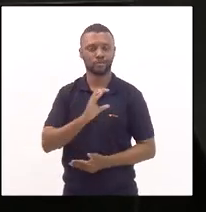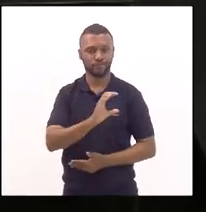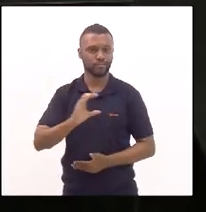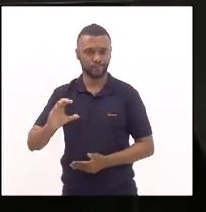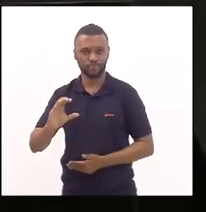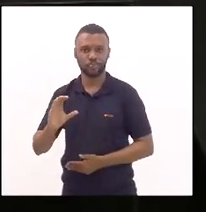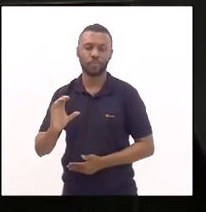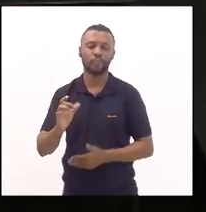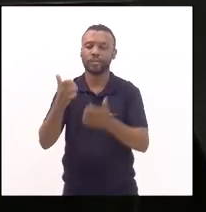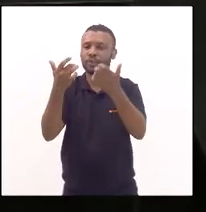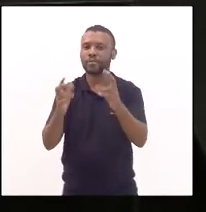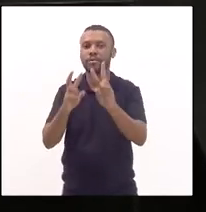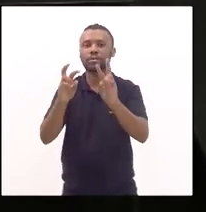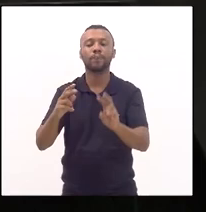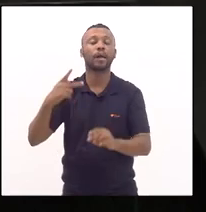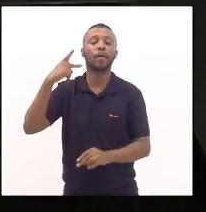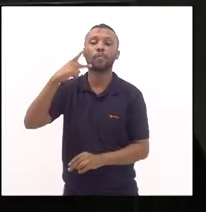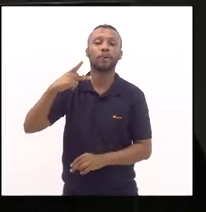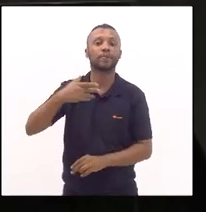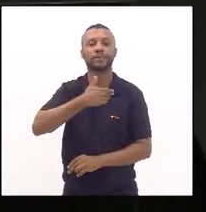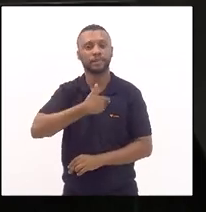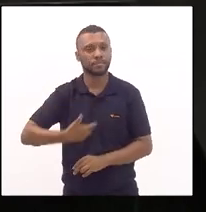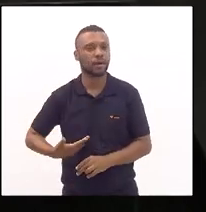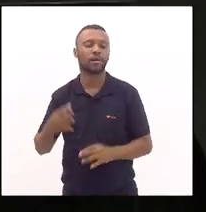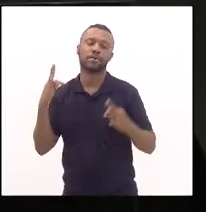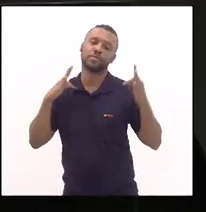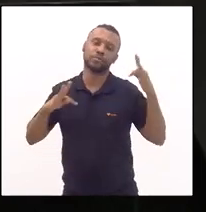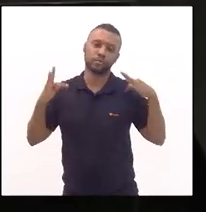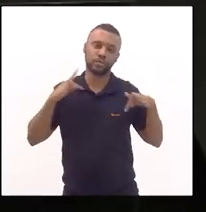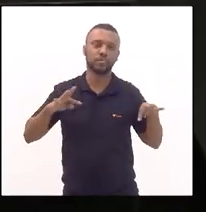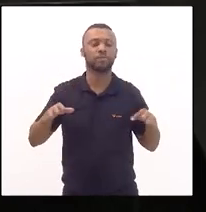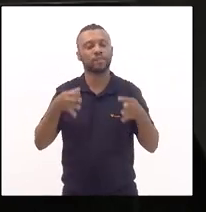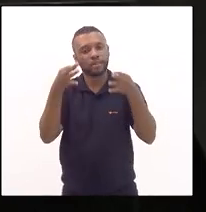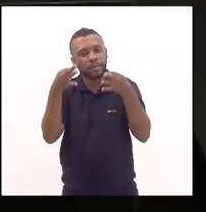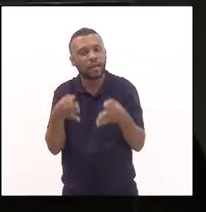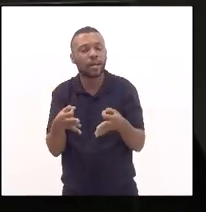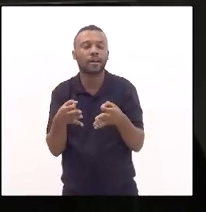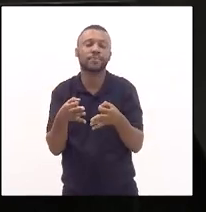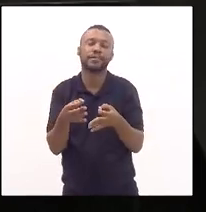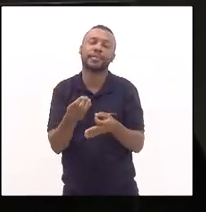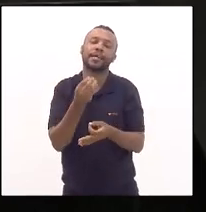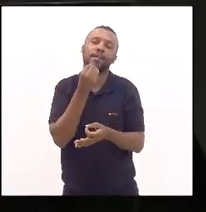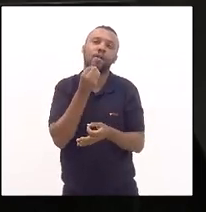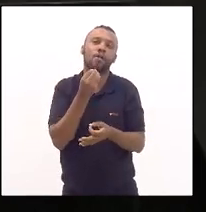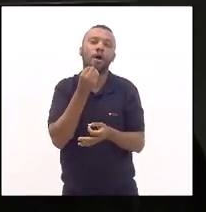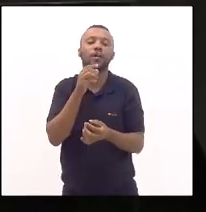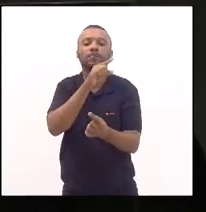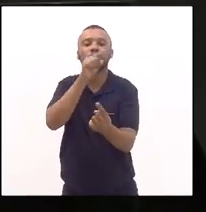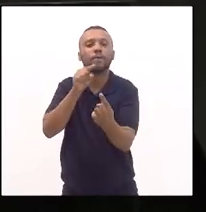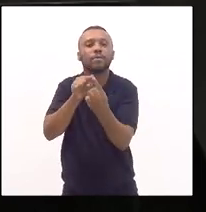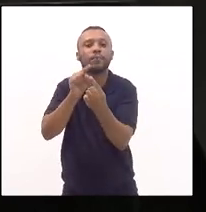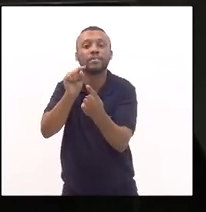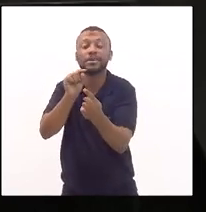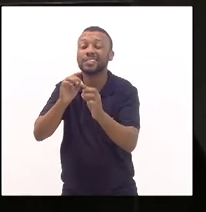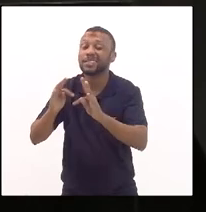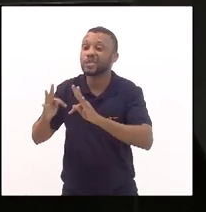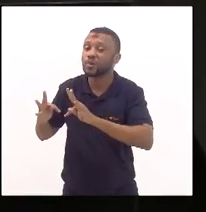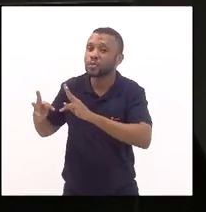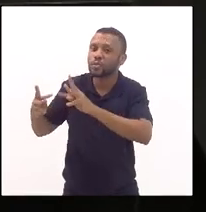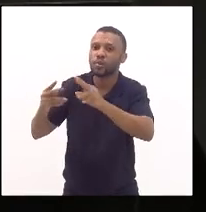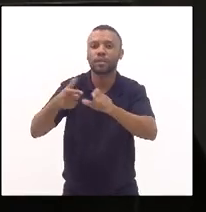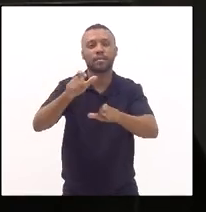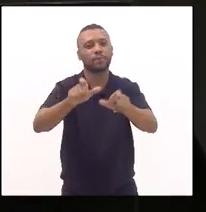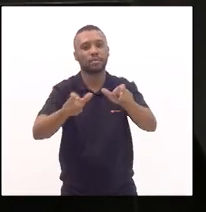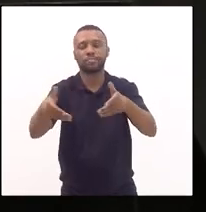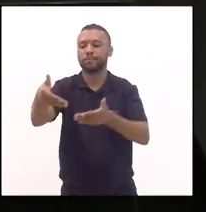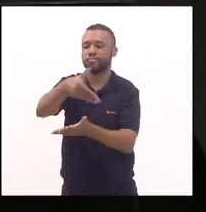que trata da política estadual de turismo, justamente nessa lógica do envolvimento de todos. Embora